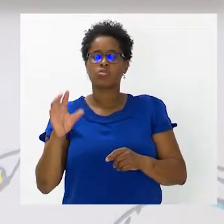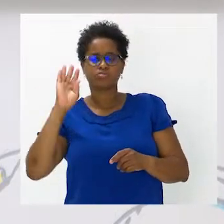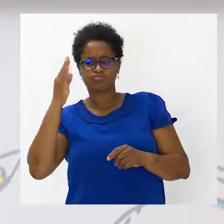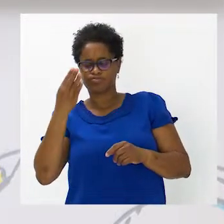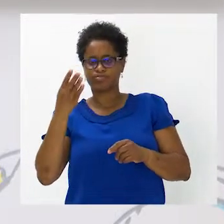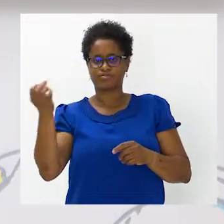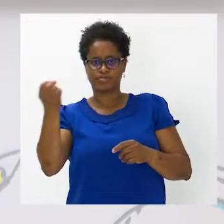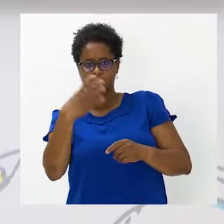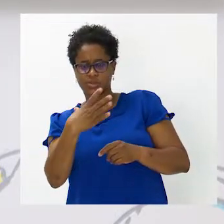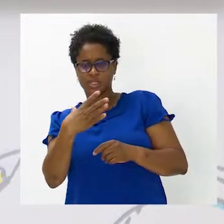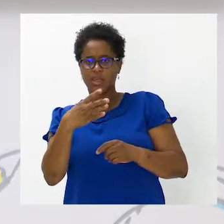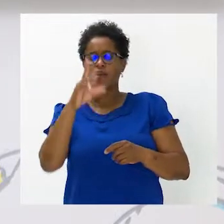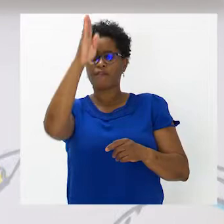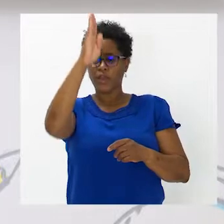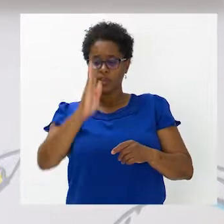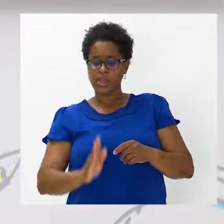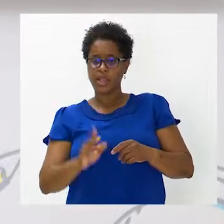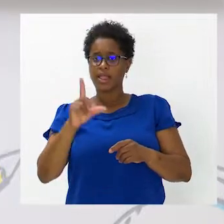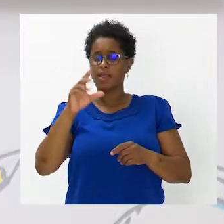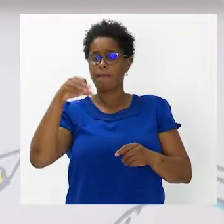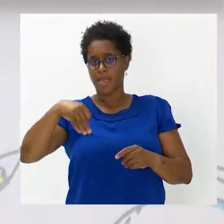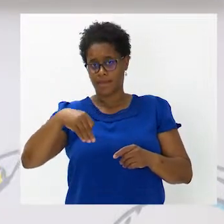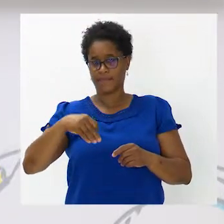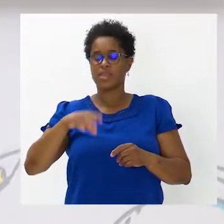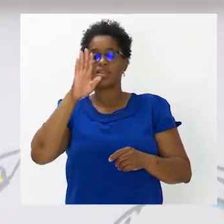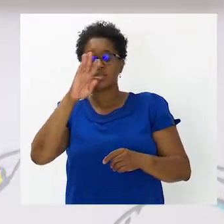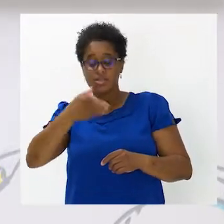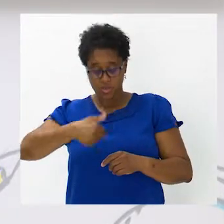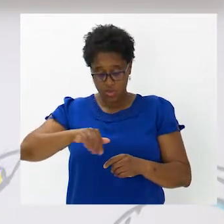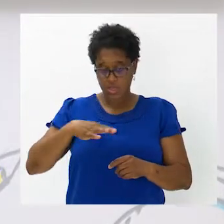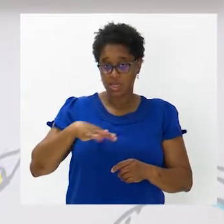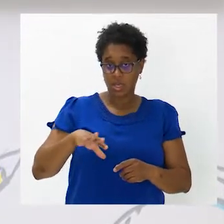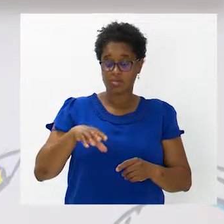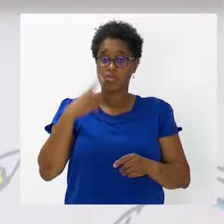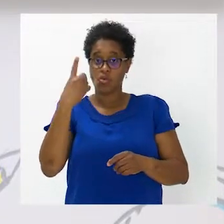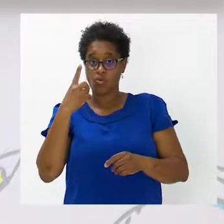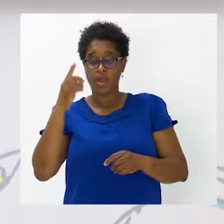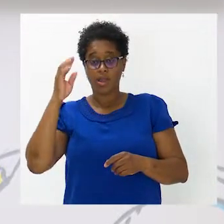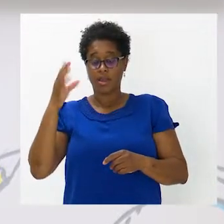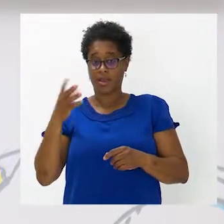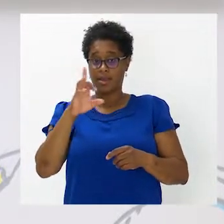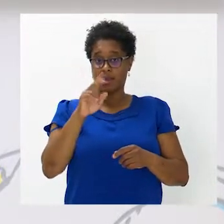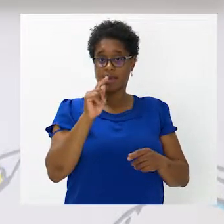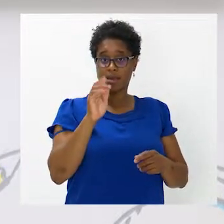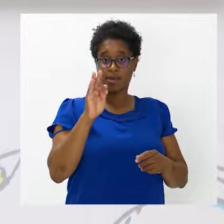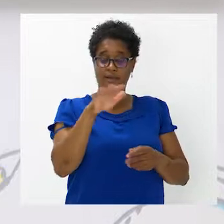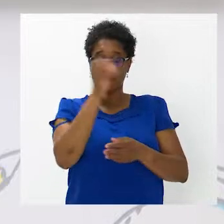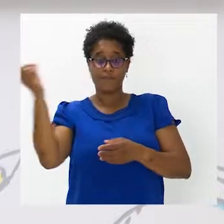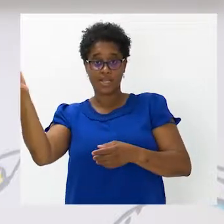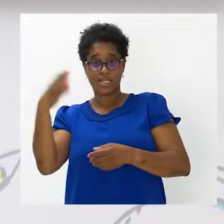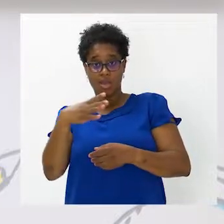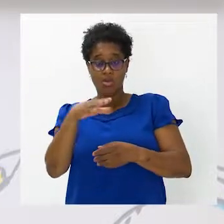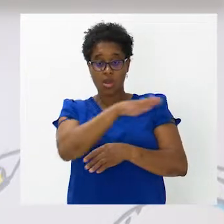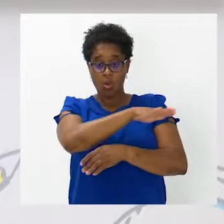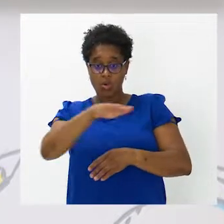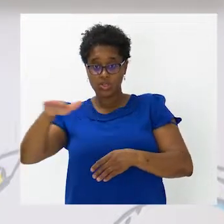da letra P. E se nós fizermos uma reflexão agora na horizontal, nós